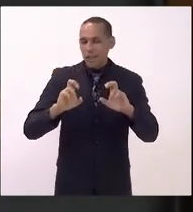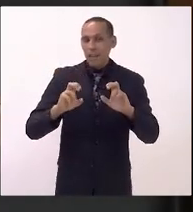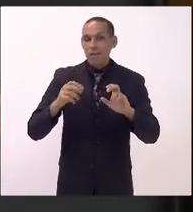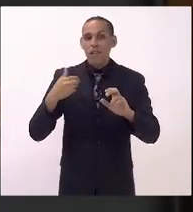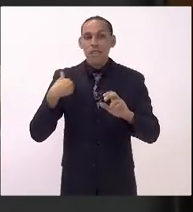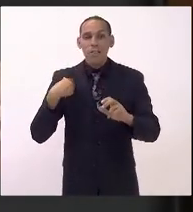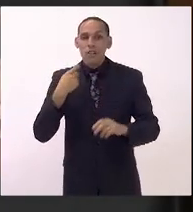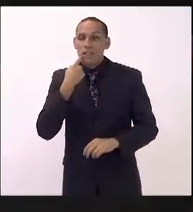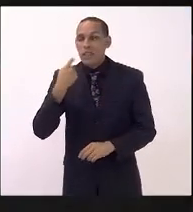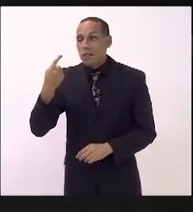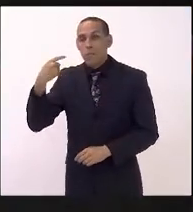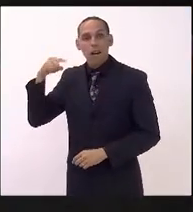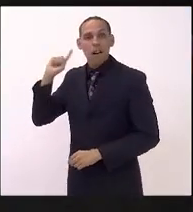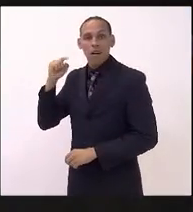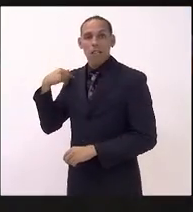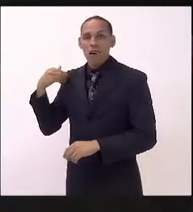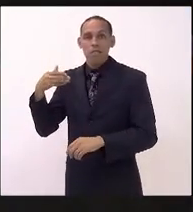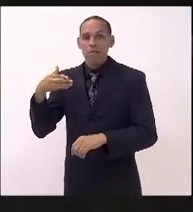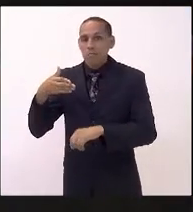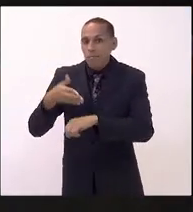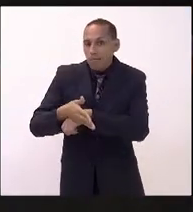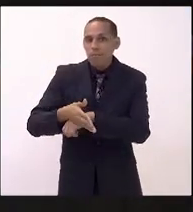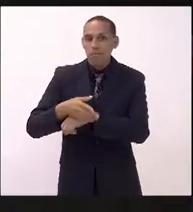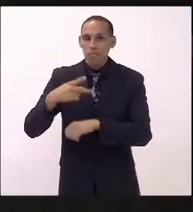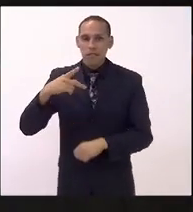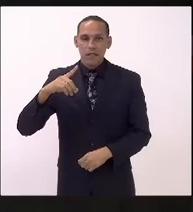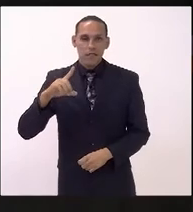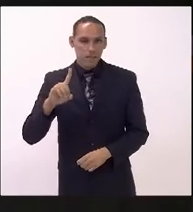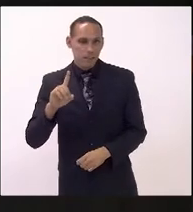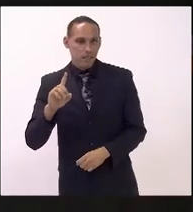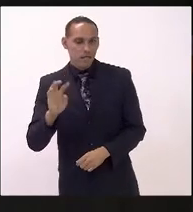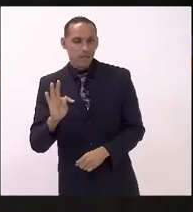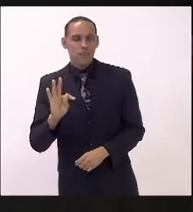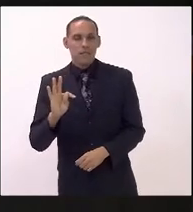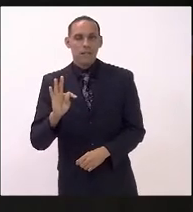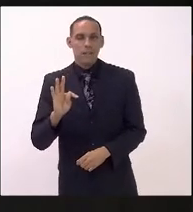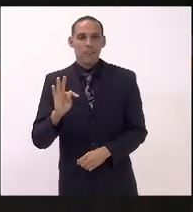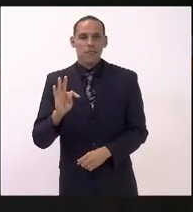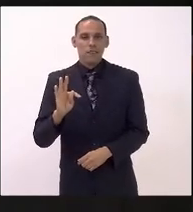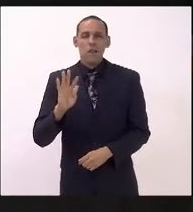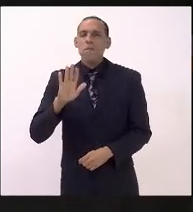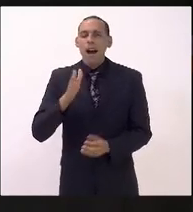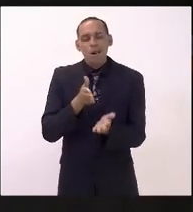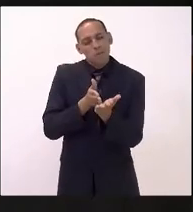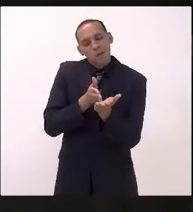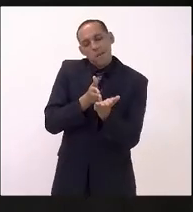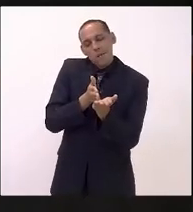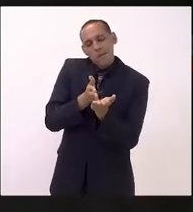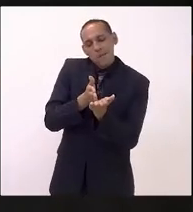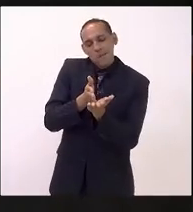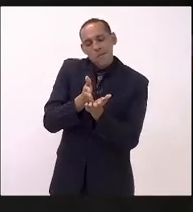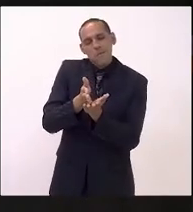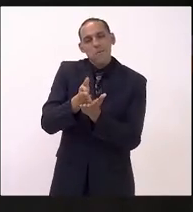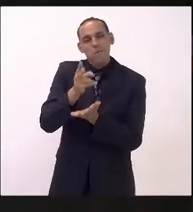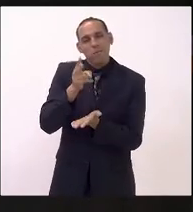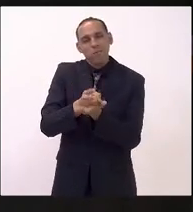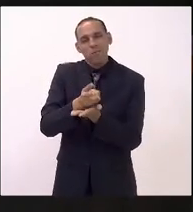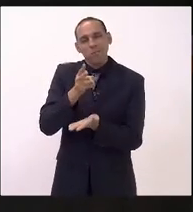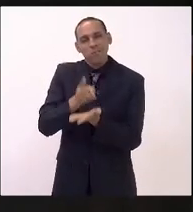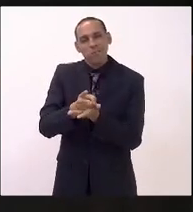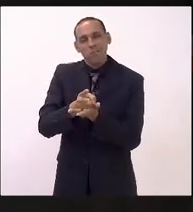última sexta-feira, mas isso contava. Contava essa trajetória e